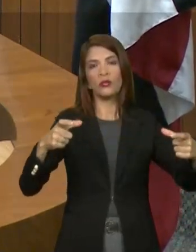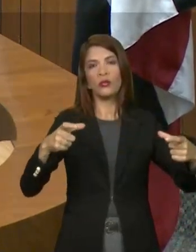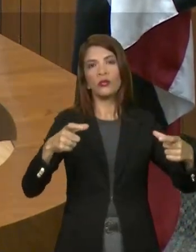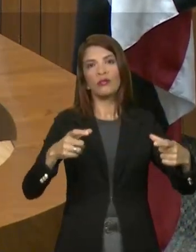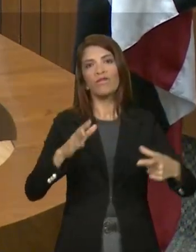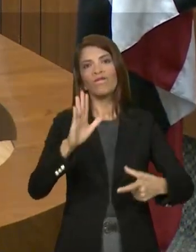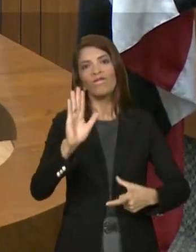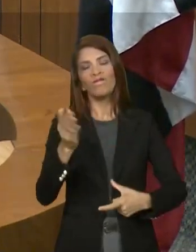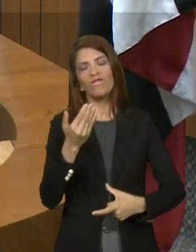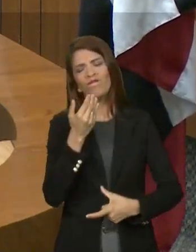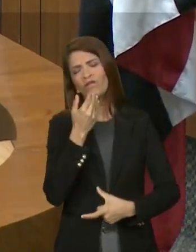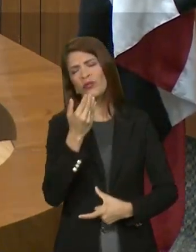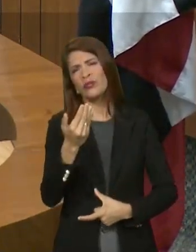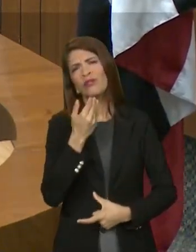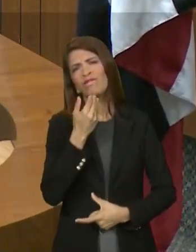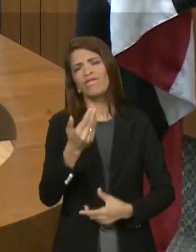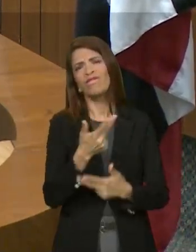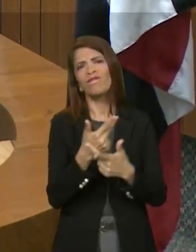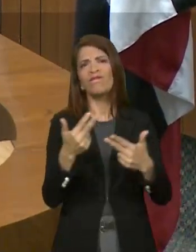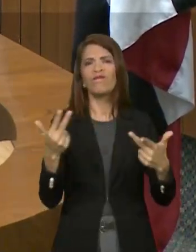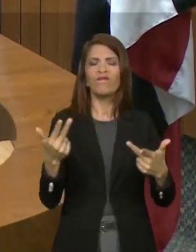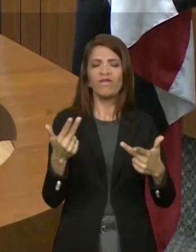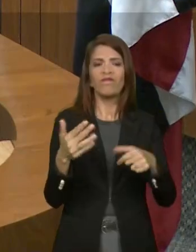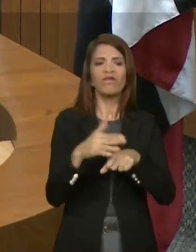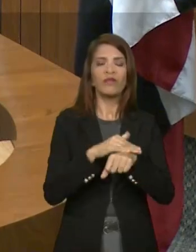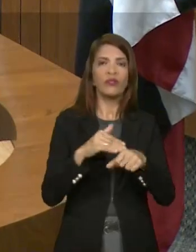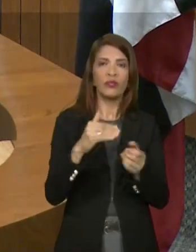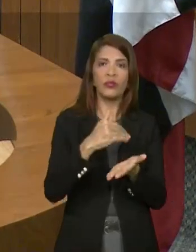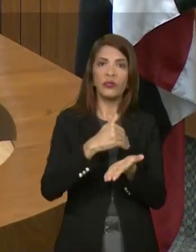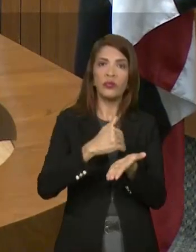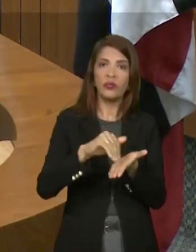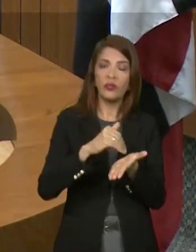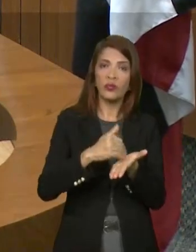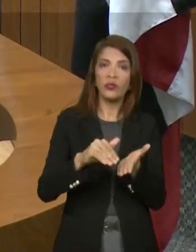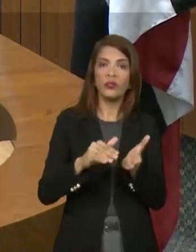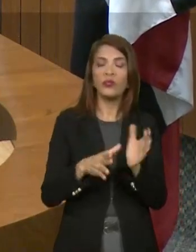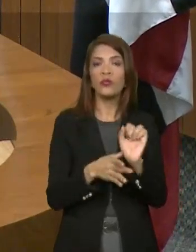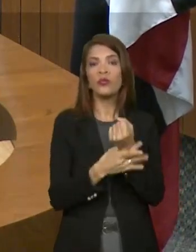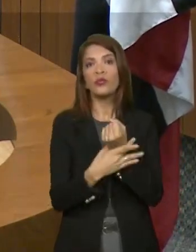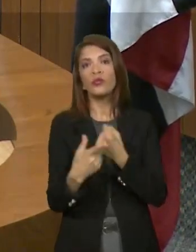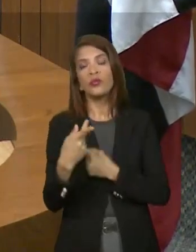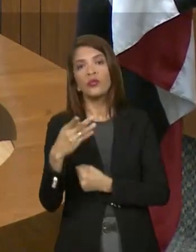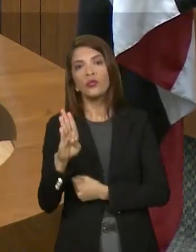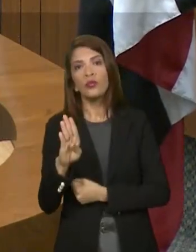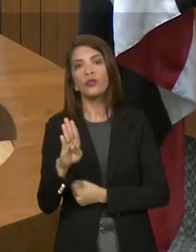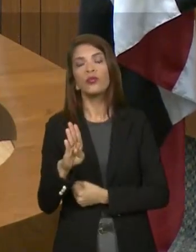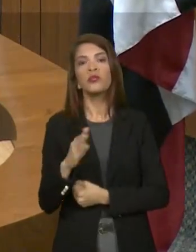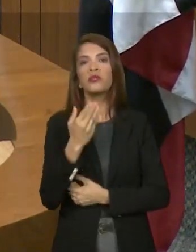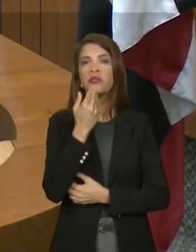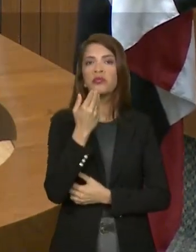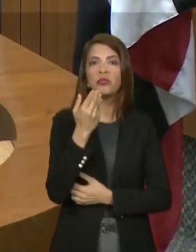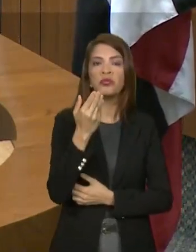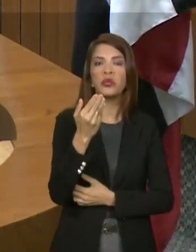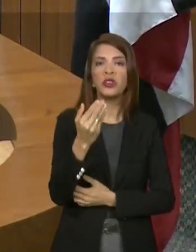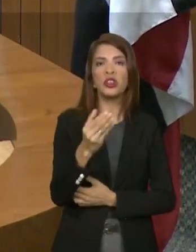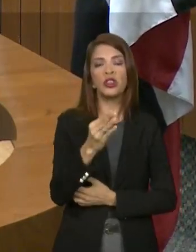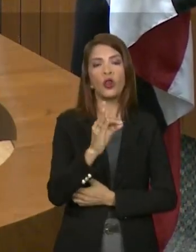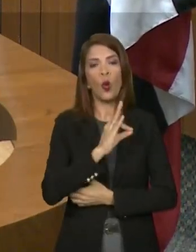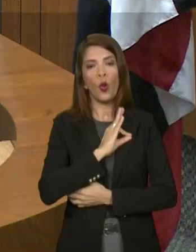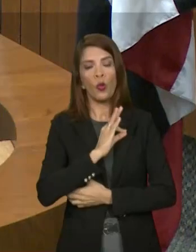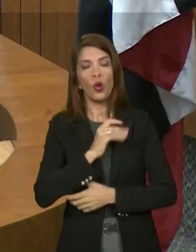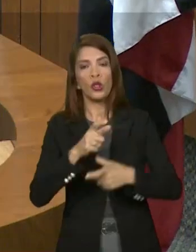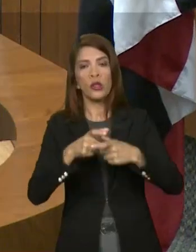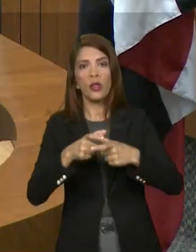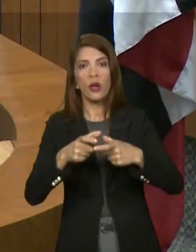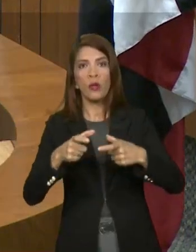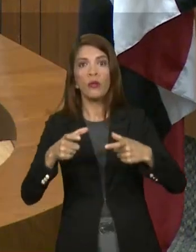pedidos, já conversei com o secretário de Segurança Pública, pedindo mais reforço policial, que aumente o